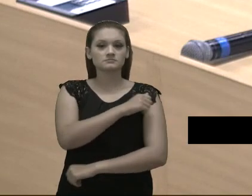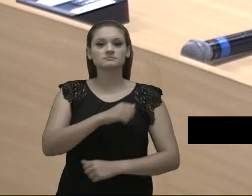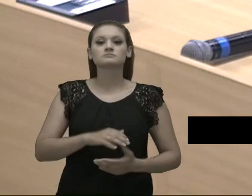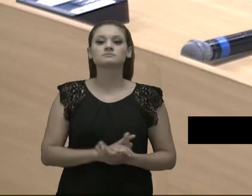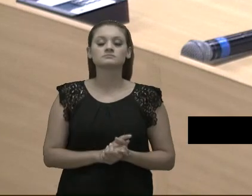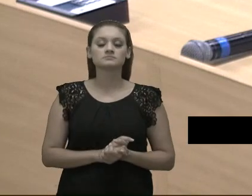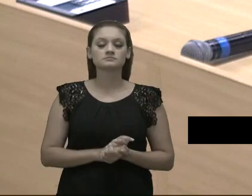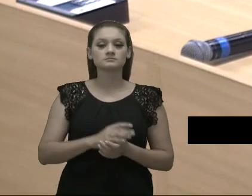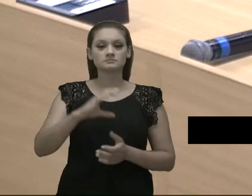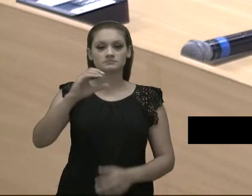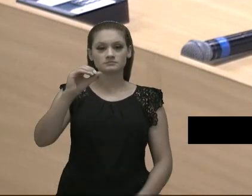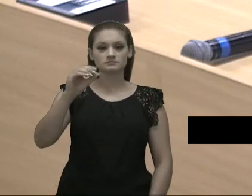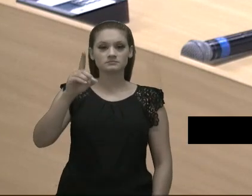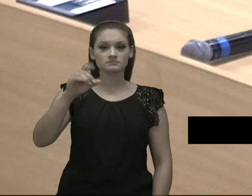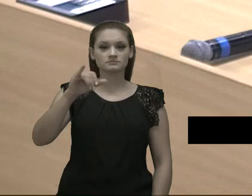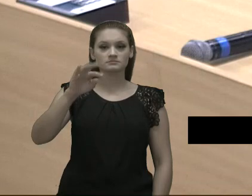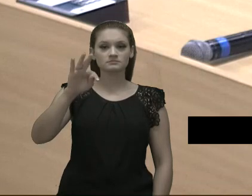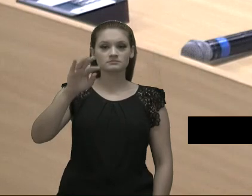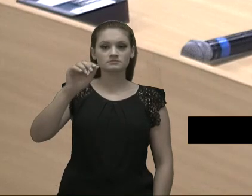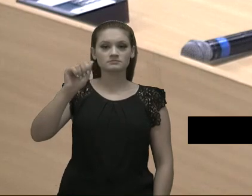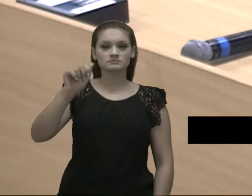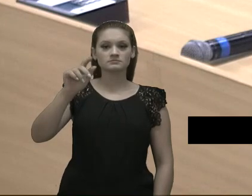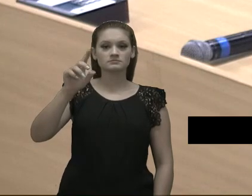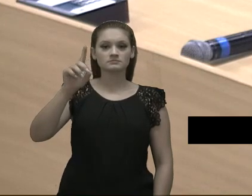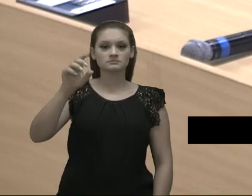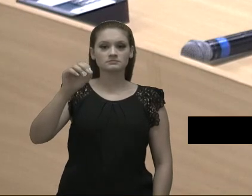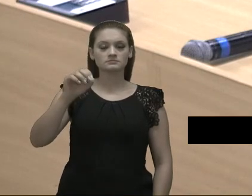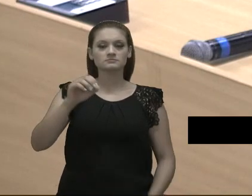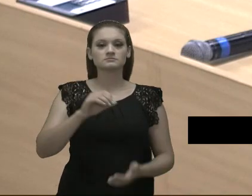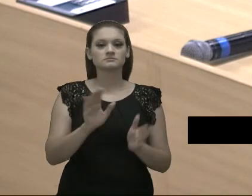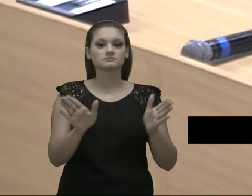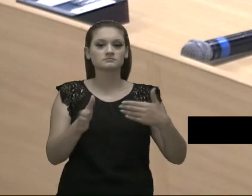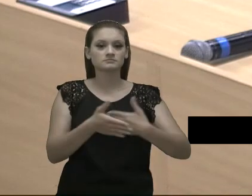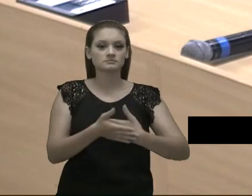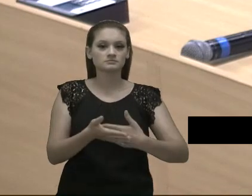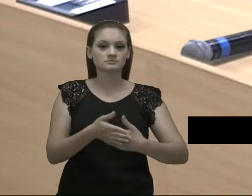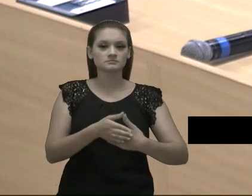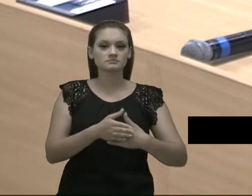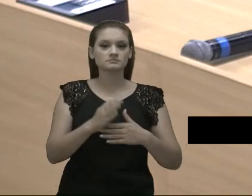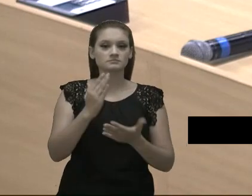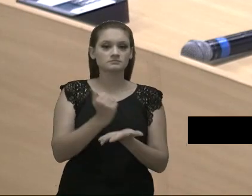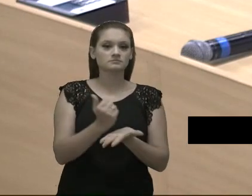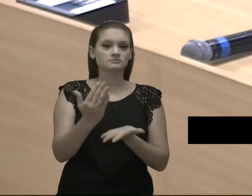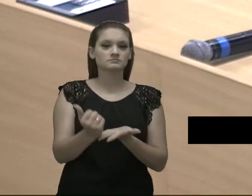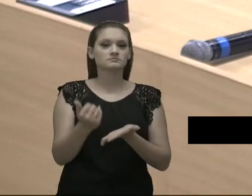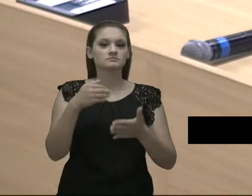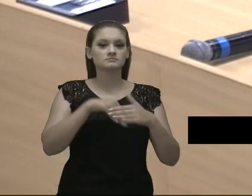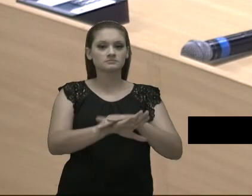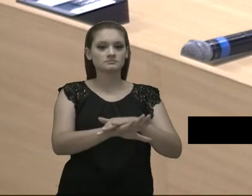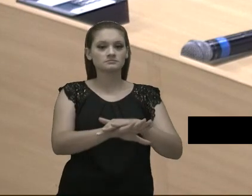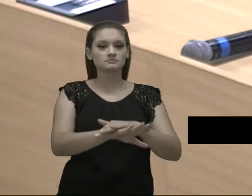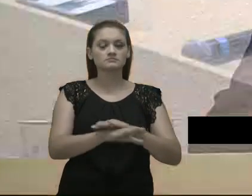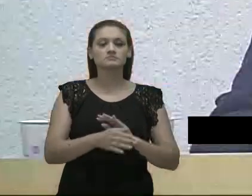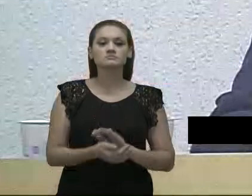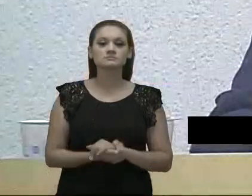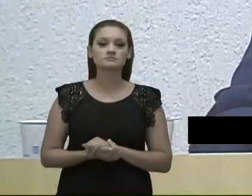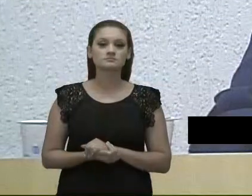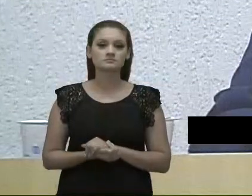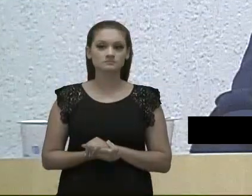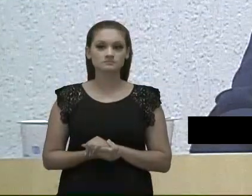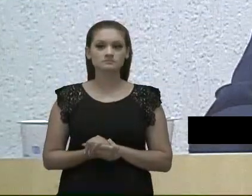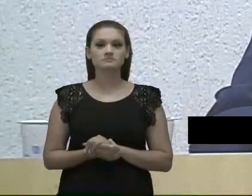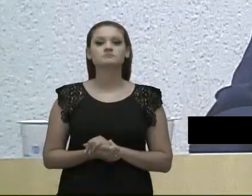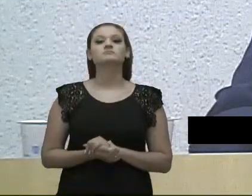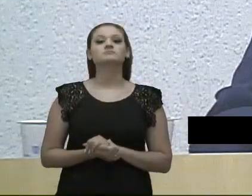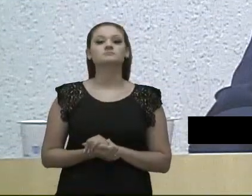o último candidato, ele ia com a gente entregar a prova, porque era o malote fechado. A gente grampeava e entregava para a gerência. Esse malote fechado foi para a